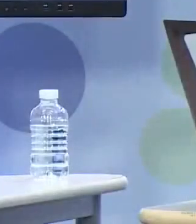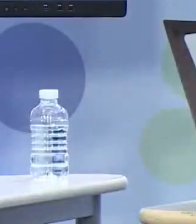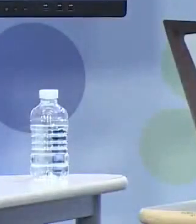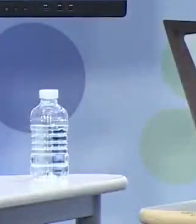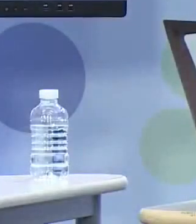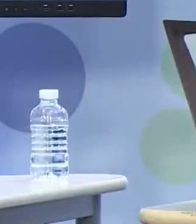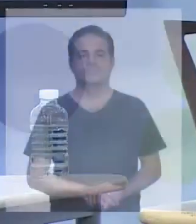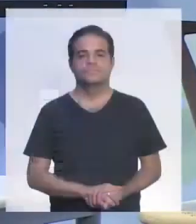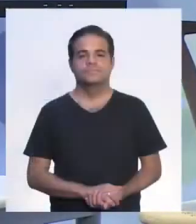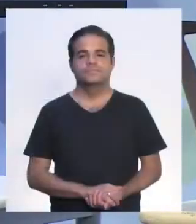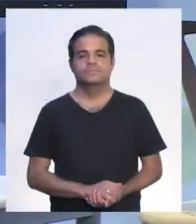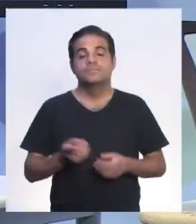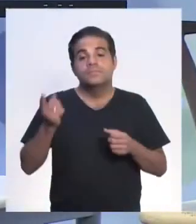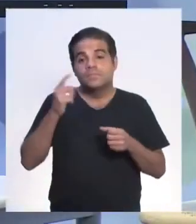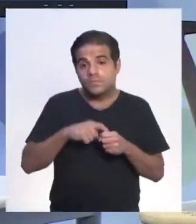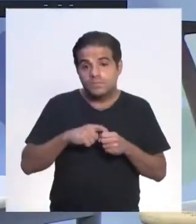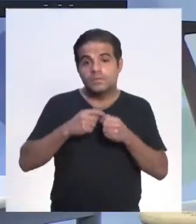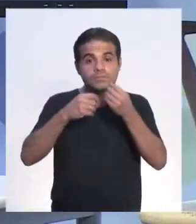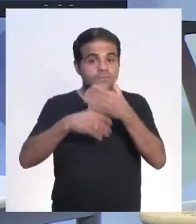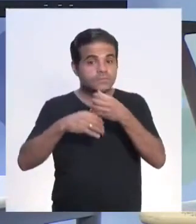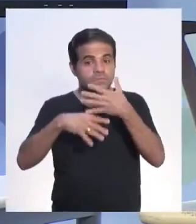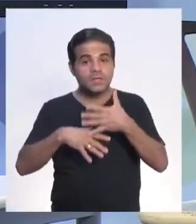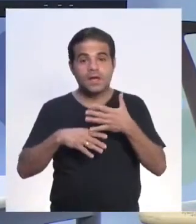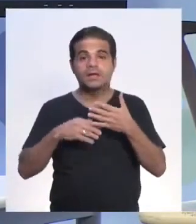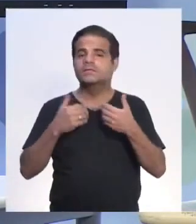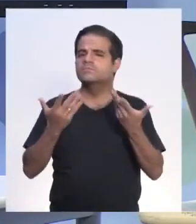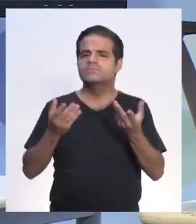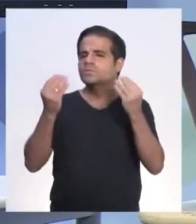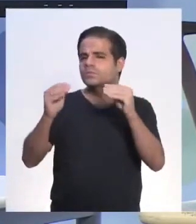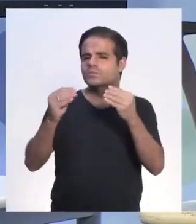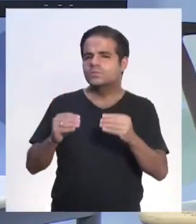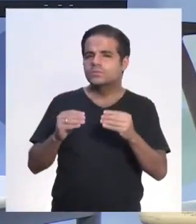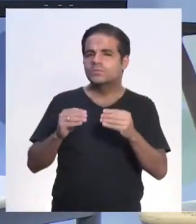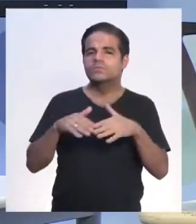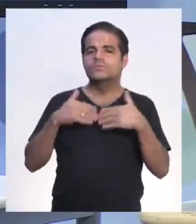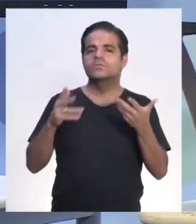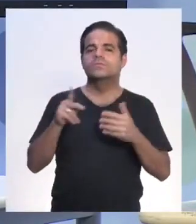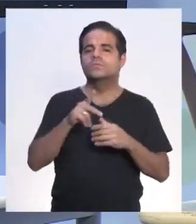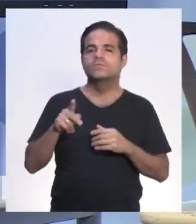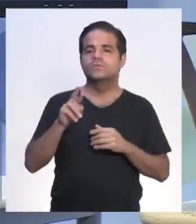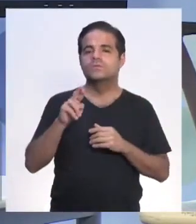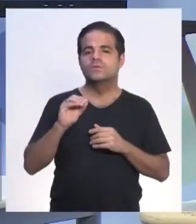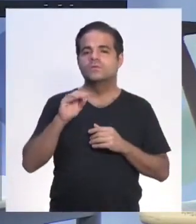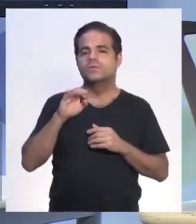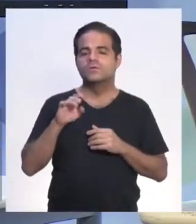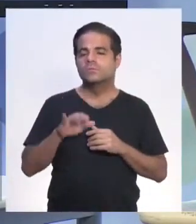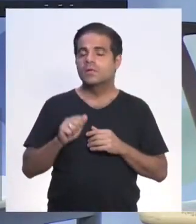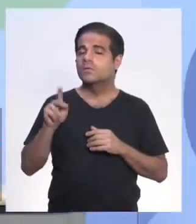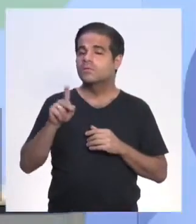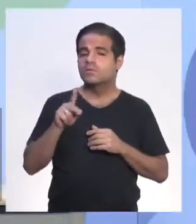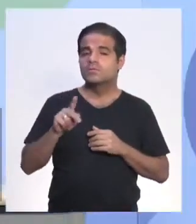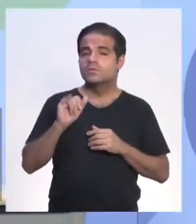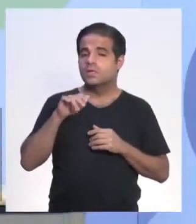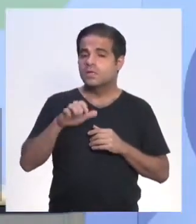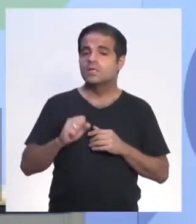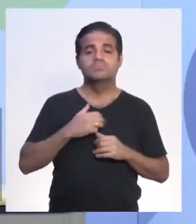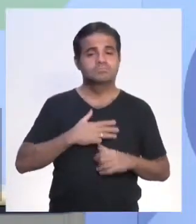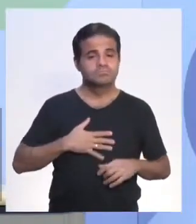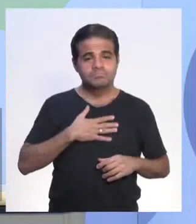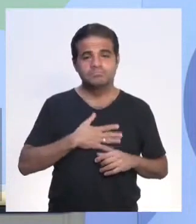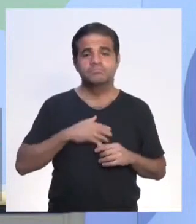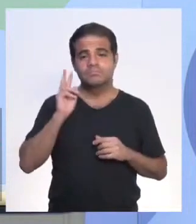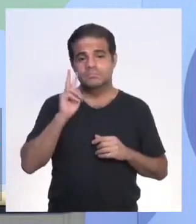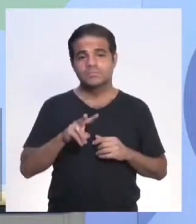Voltamos do chat. E aí, que ordem vocês colocaram lá? Qual foi, professora Roberta? Olha, professora Inês, gostei de ver. Eles